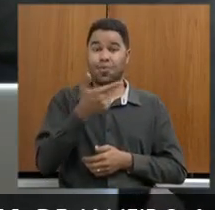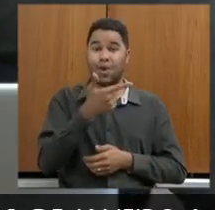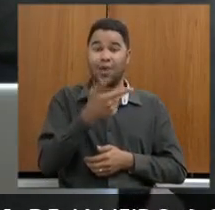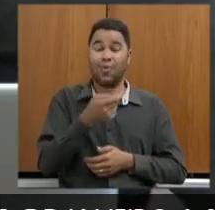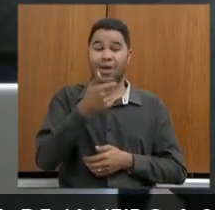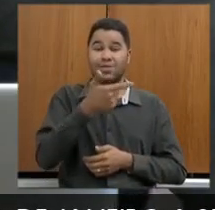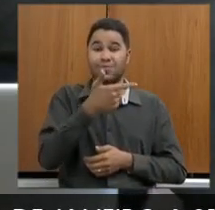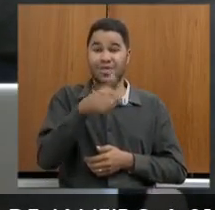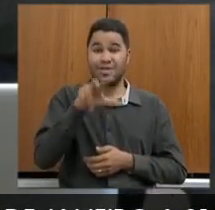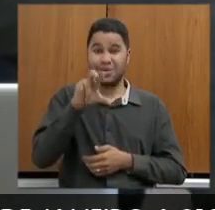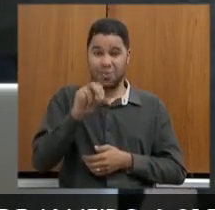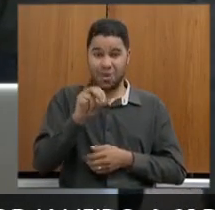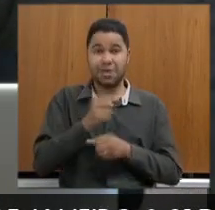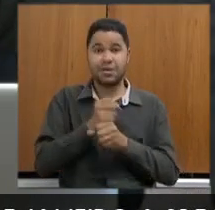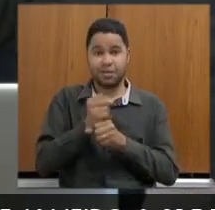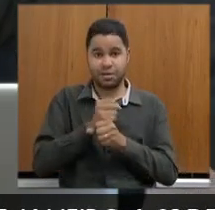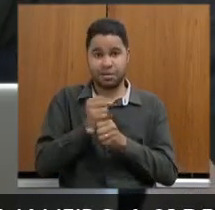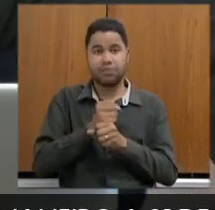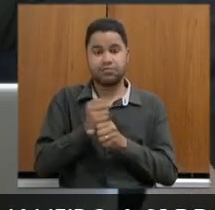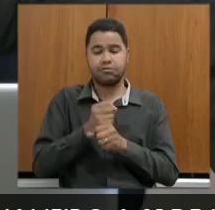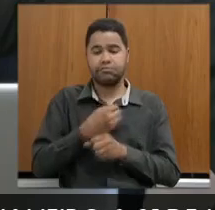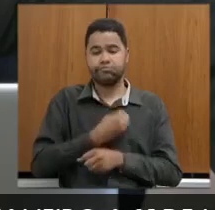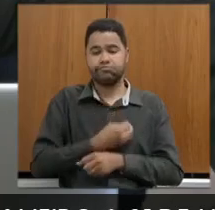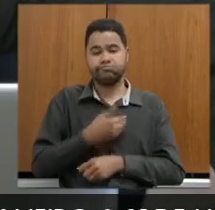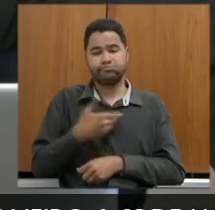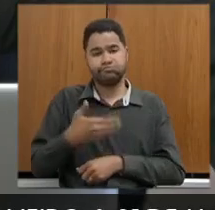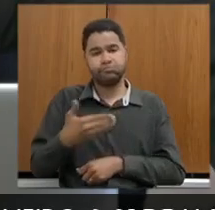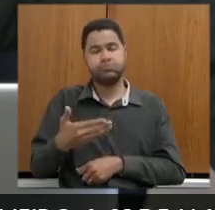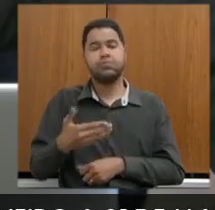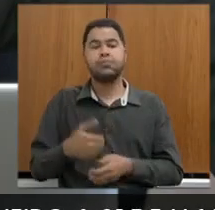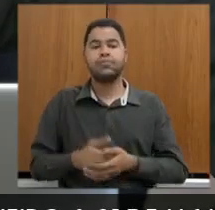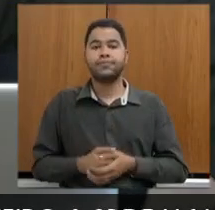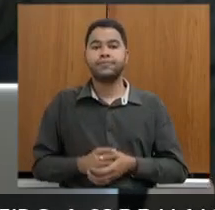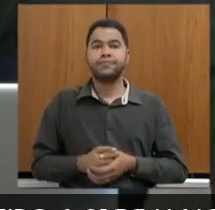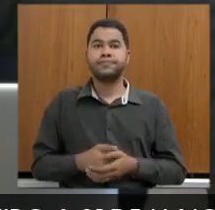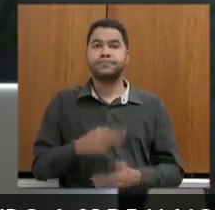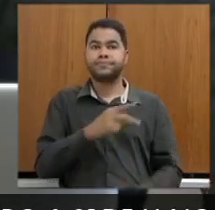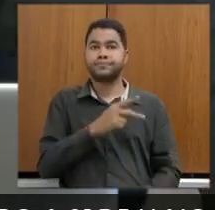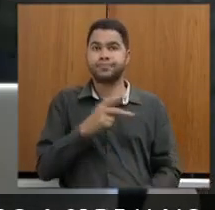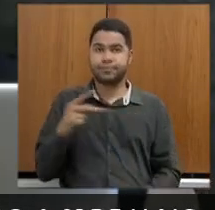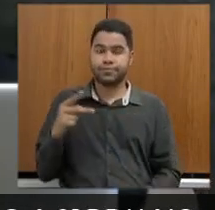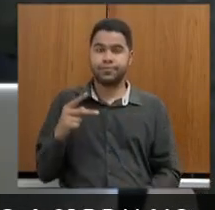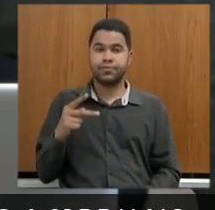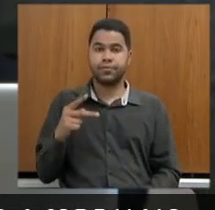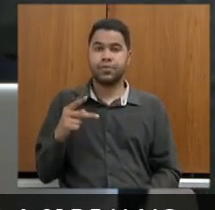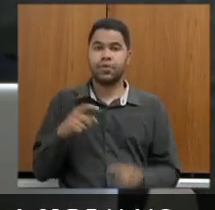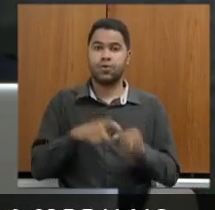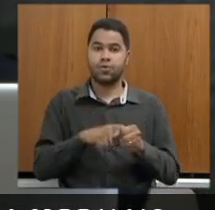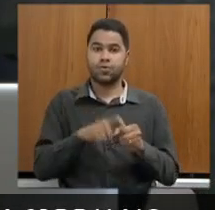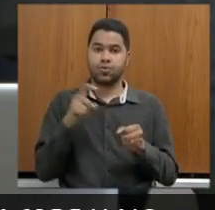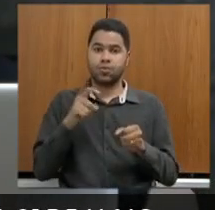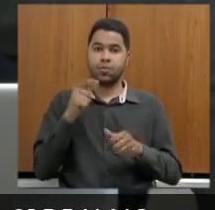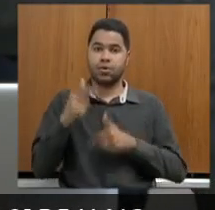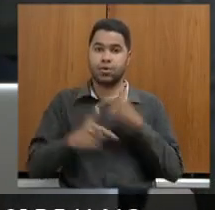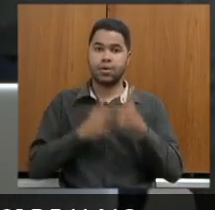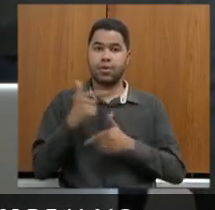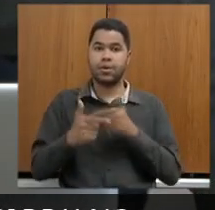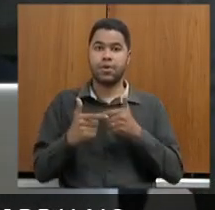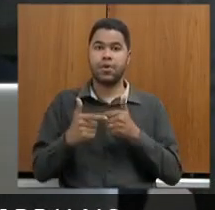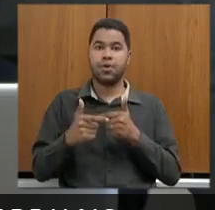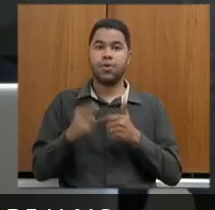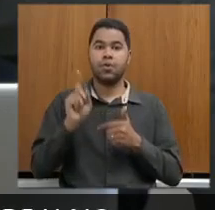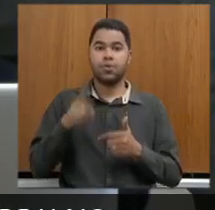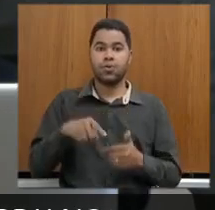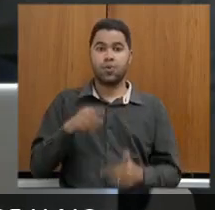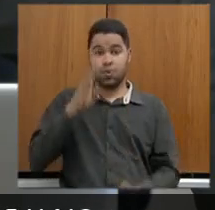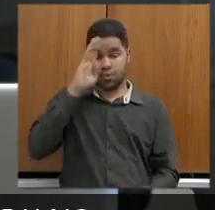existência e tão necessária ao povo de Minas Gerais a presidência suspende os trabalhos para que o